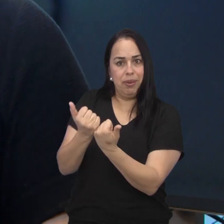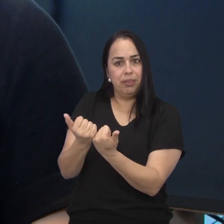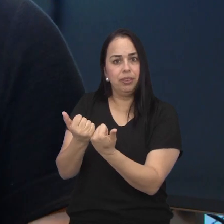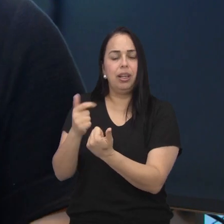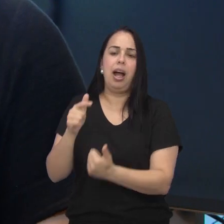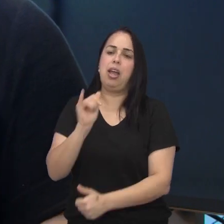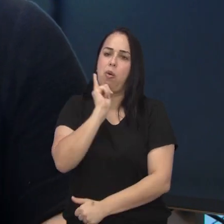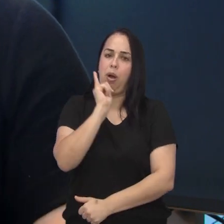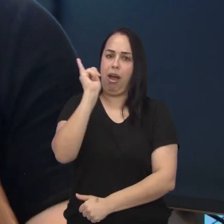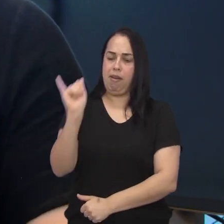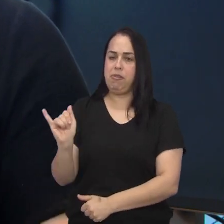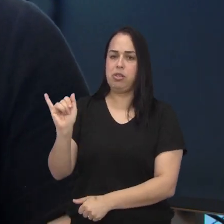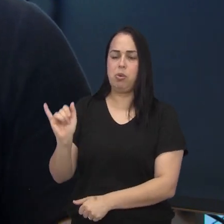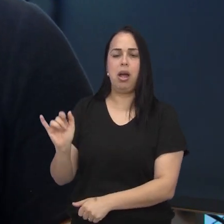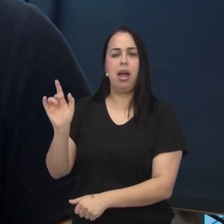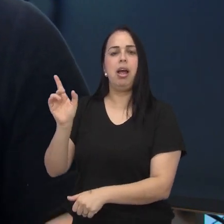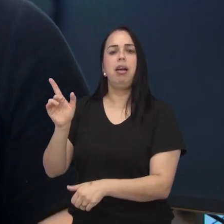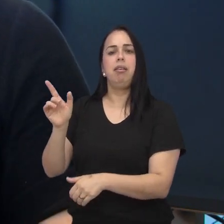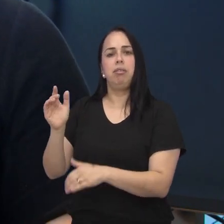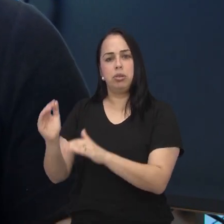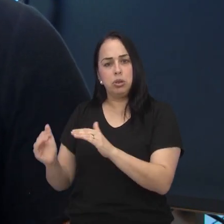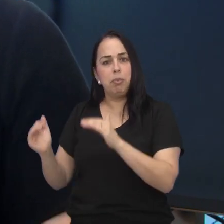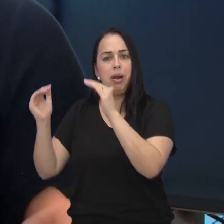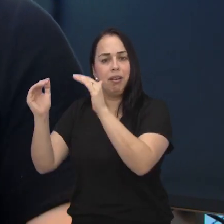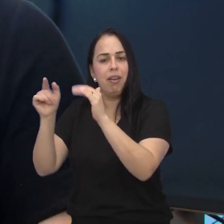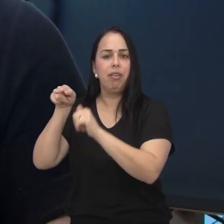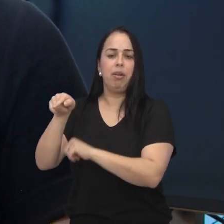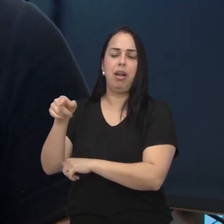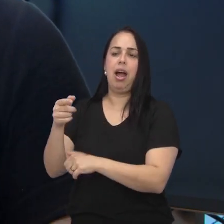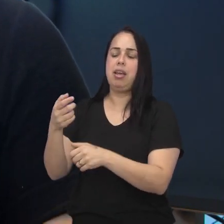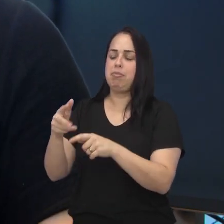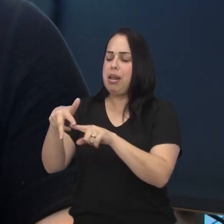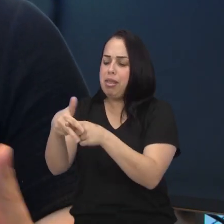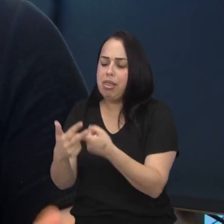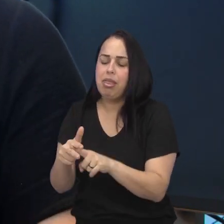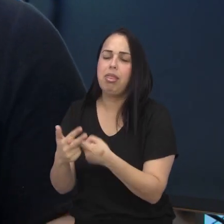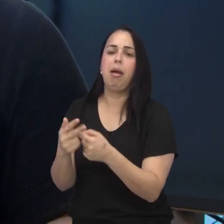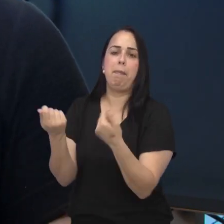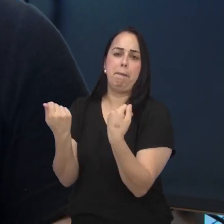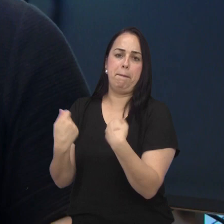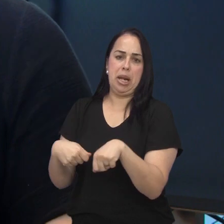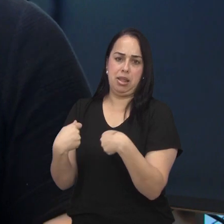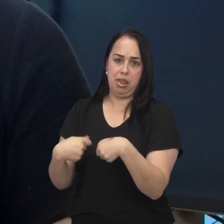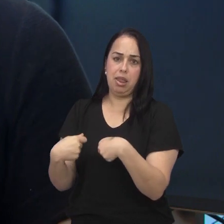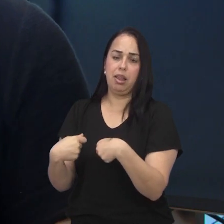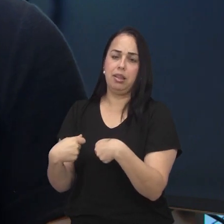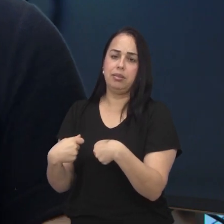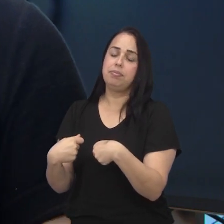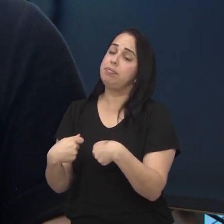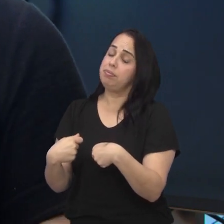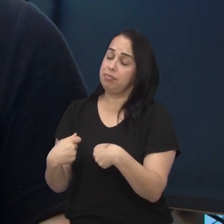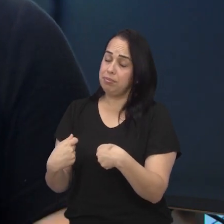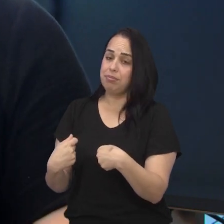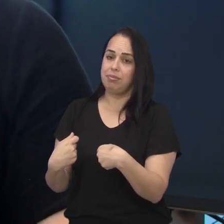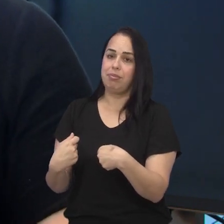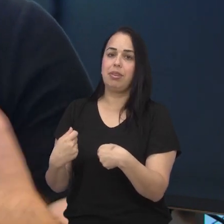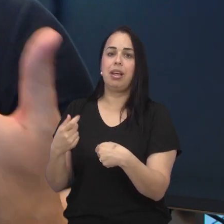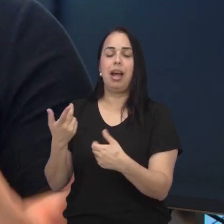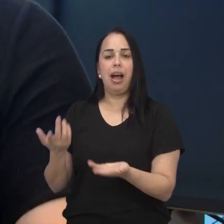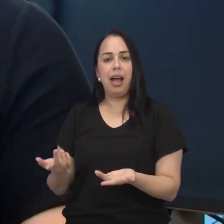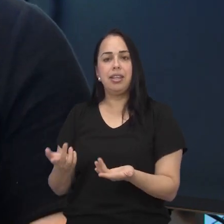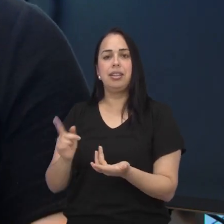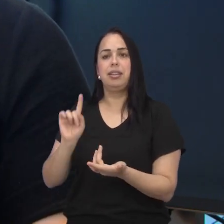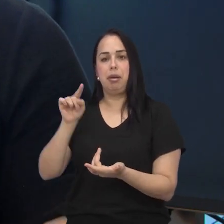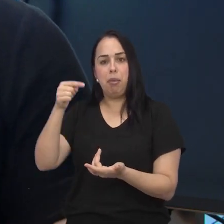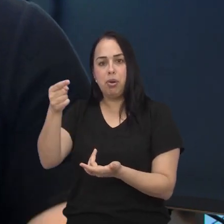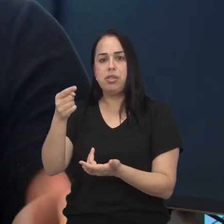diretoria, que houve alguma danificação, tem alguma atualização para ser feita ou alguma outra coisa. E aí